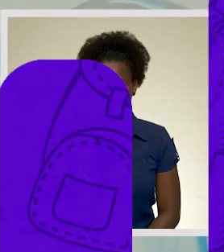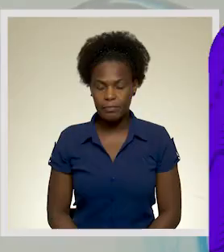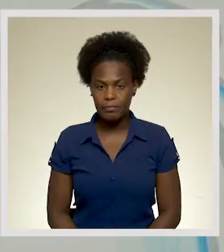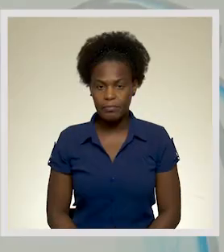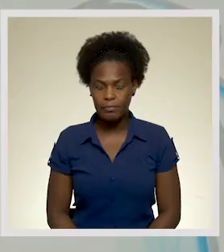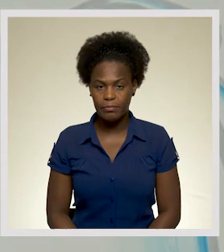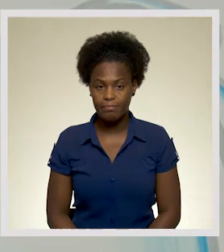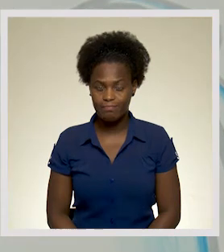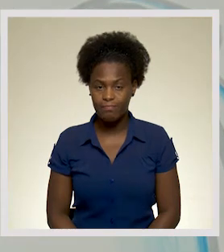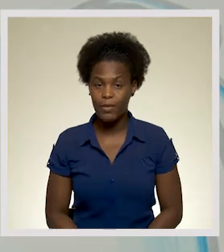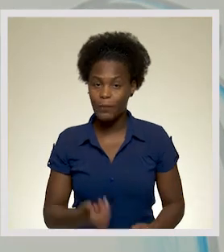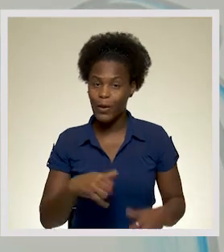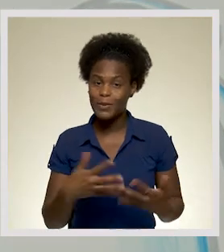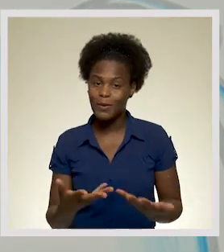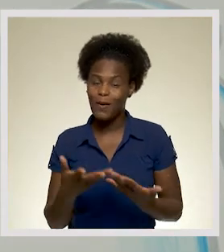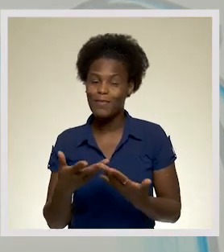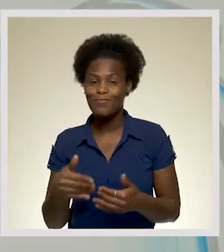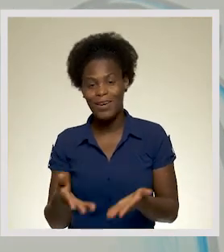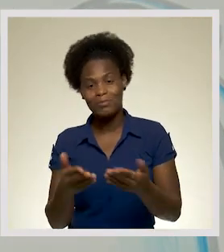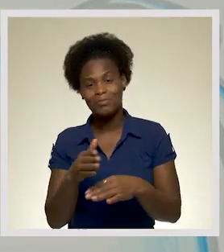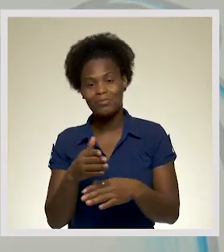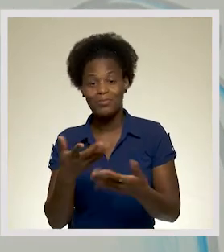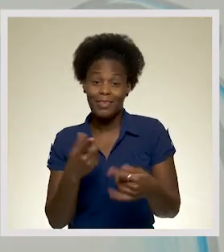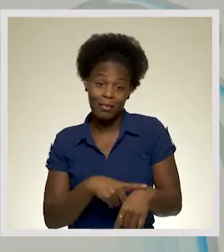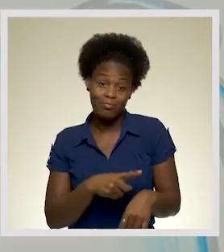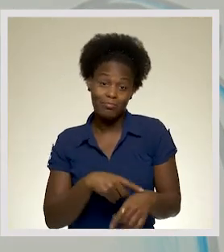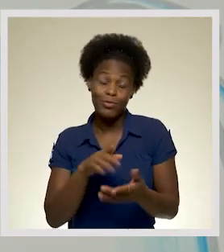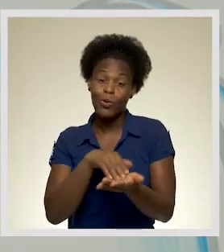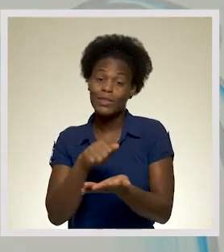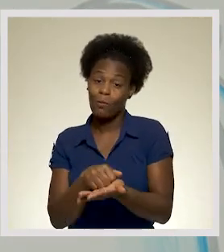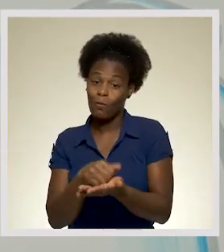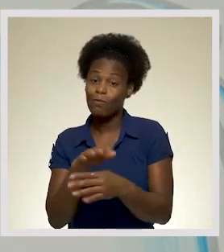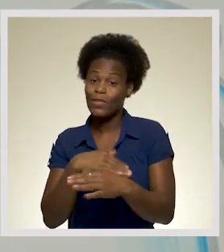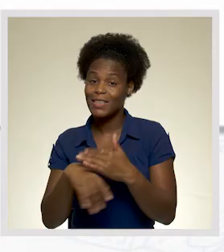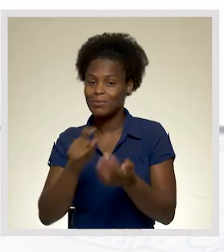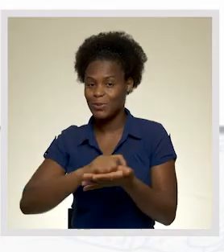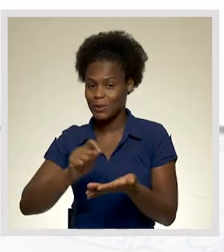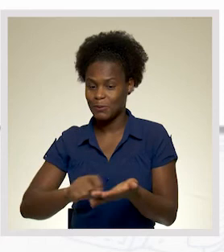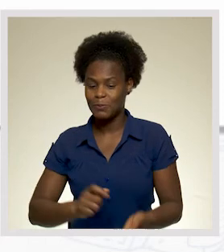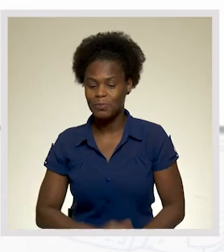Vamos agora passar para o momento da correção do exercício.